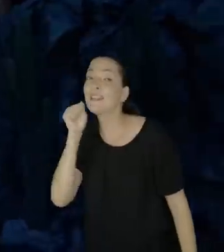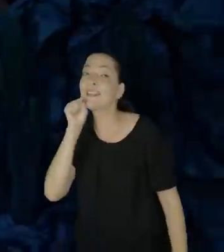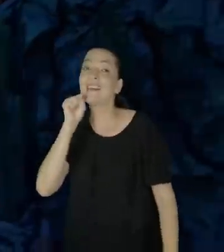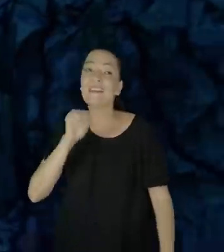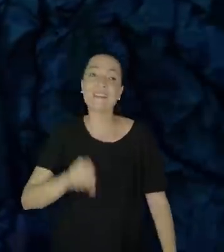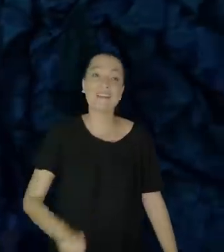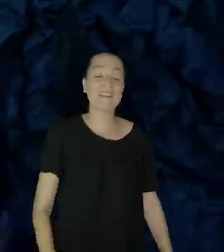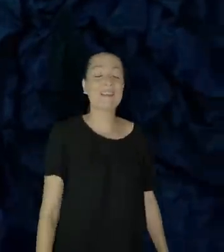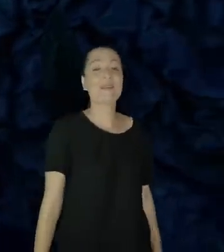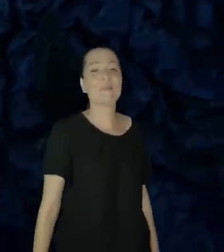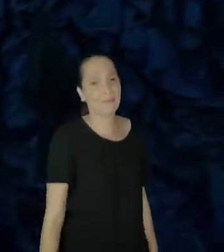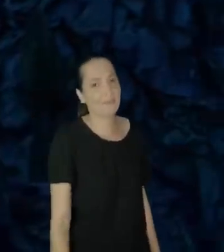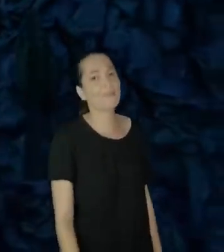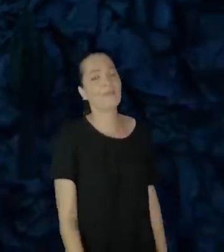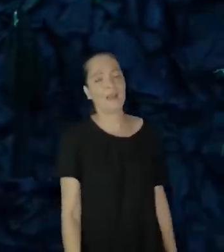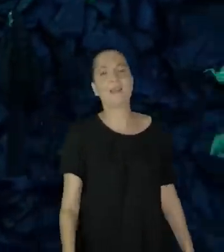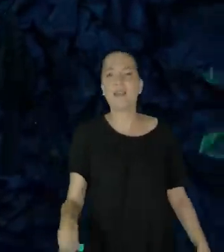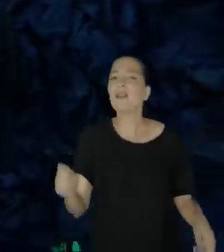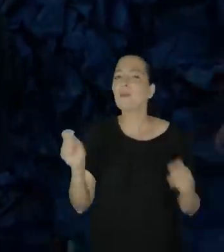Samaritana,